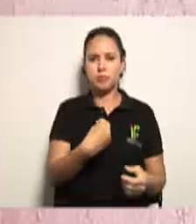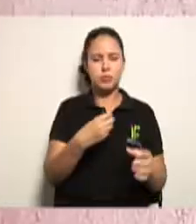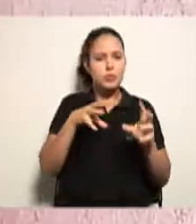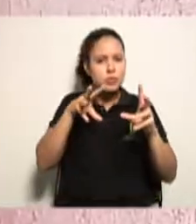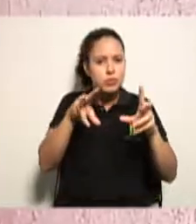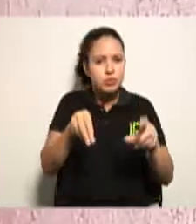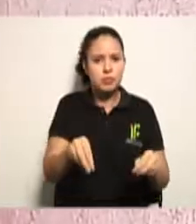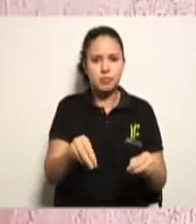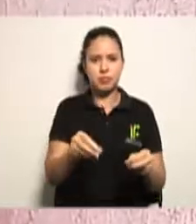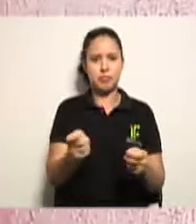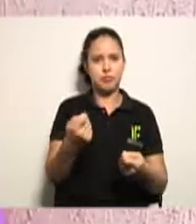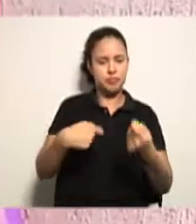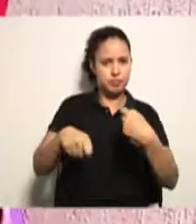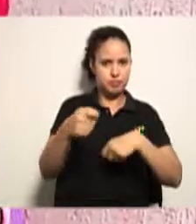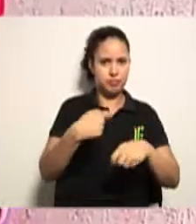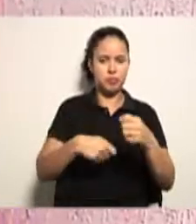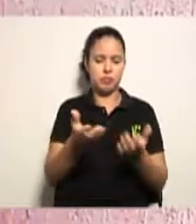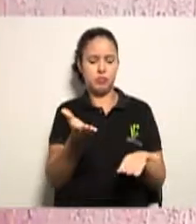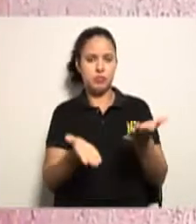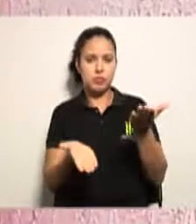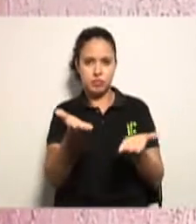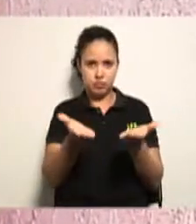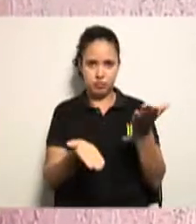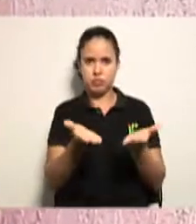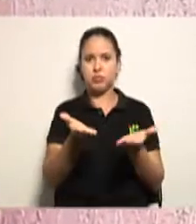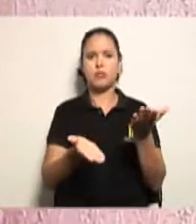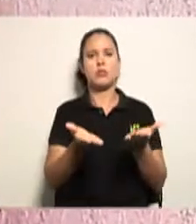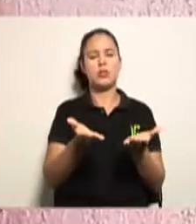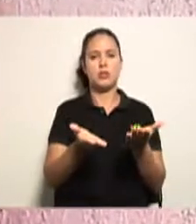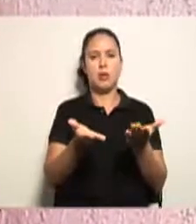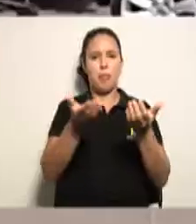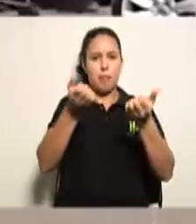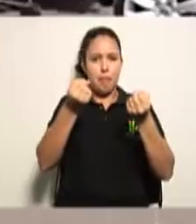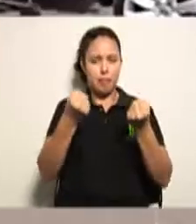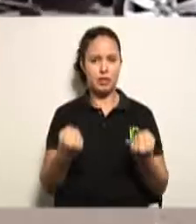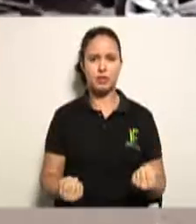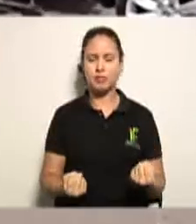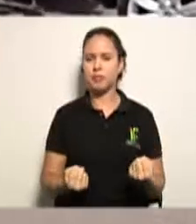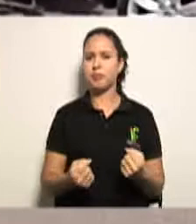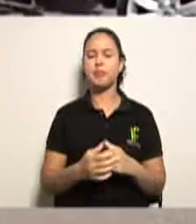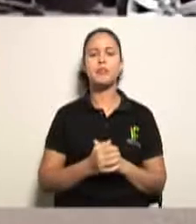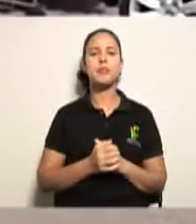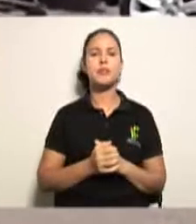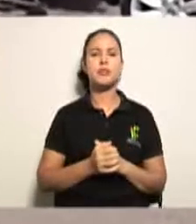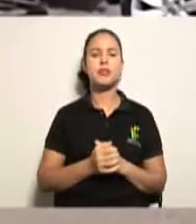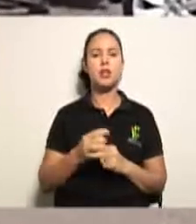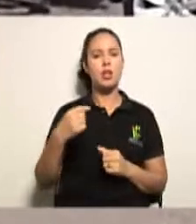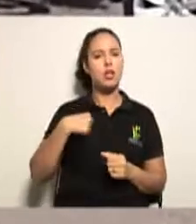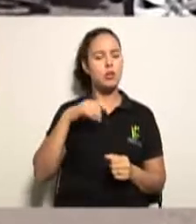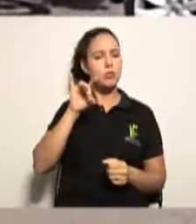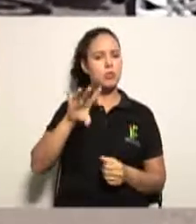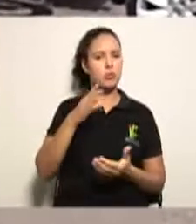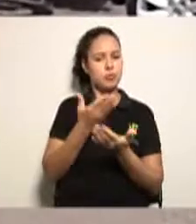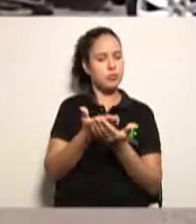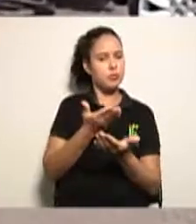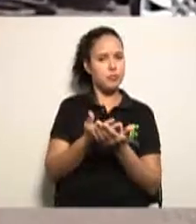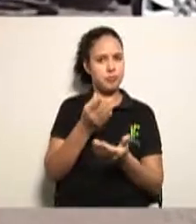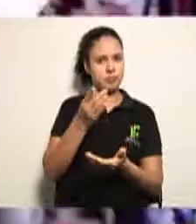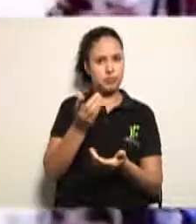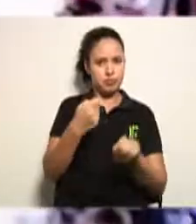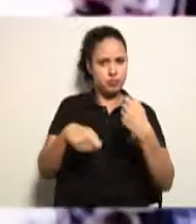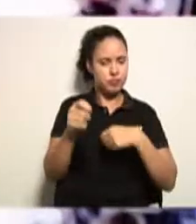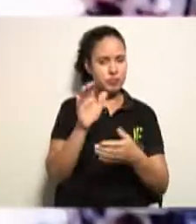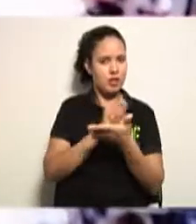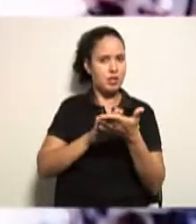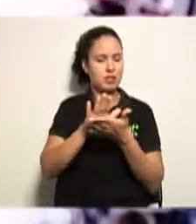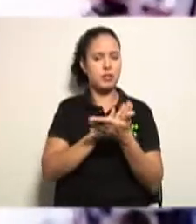que conciliar, né, tudo, para não amontoar todas as tarefas de casa. Ultimamente eu só estudo, eu não administro nada por enquanto.